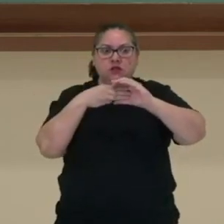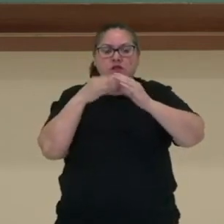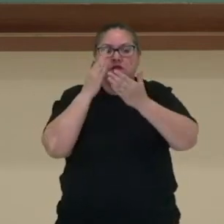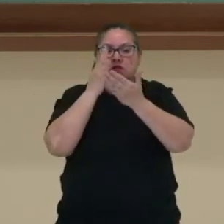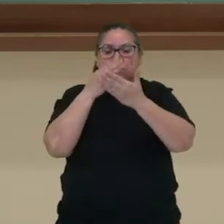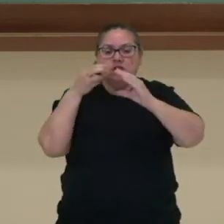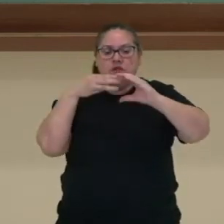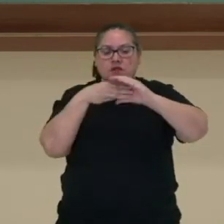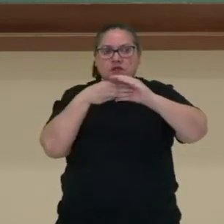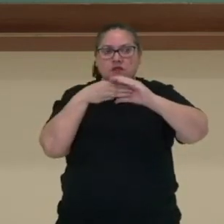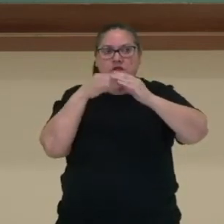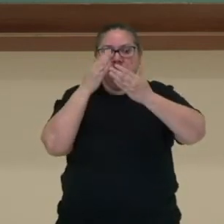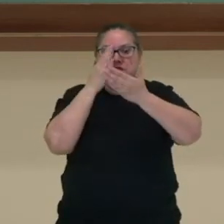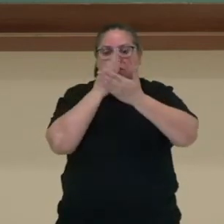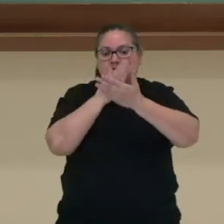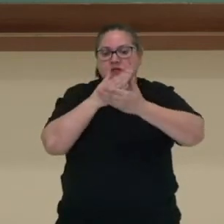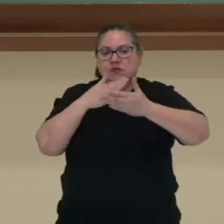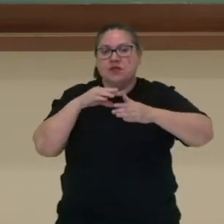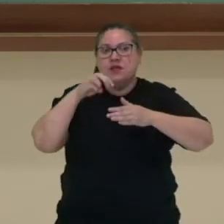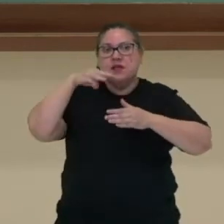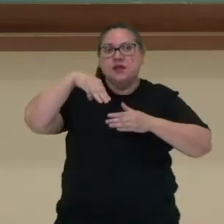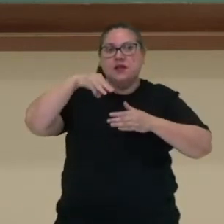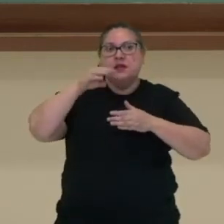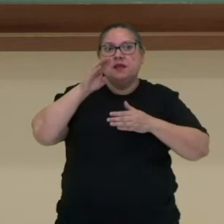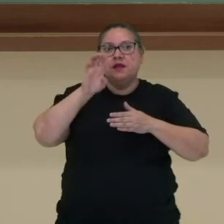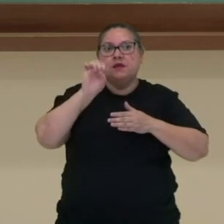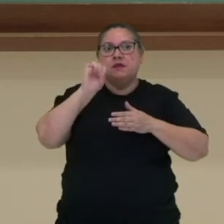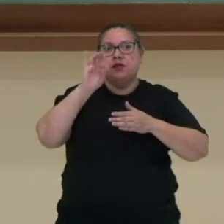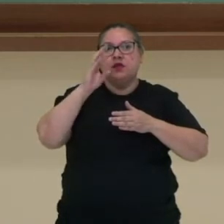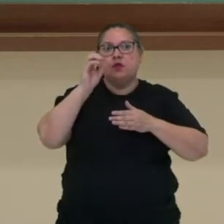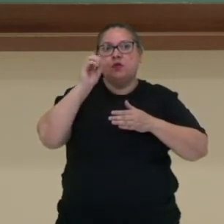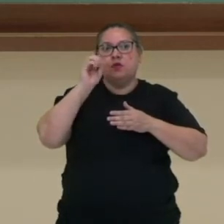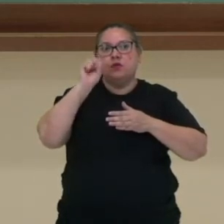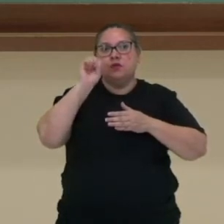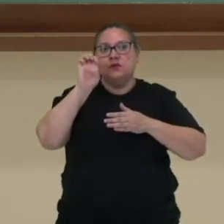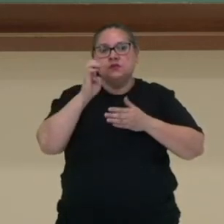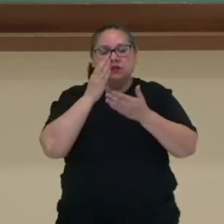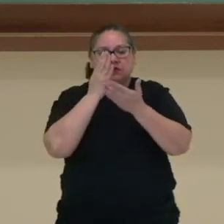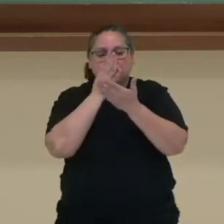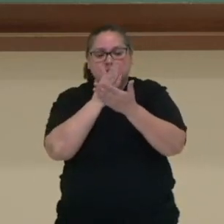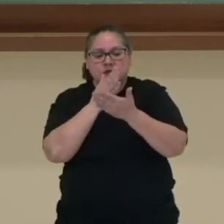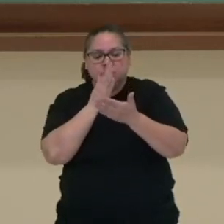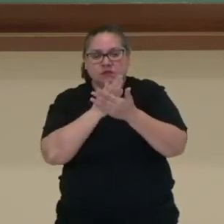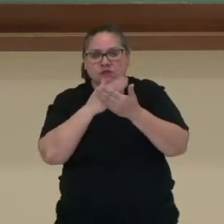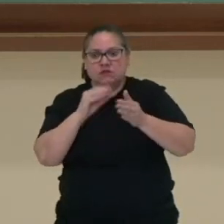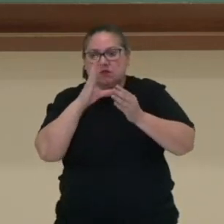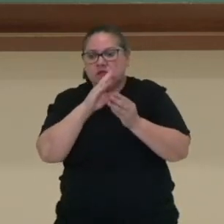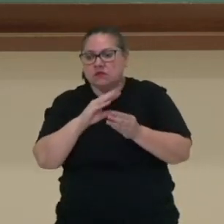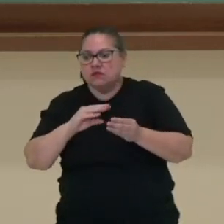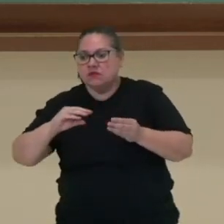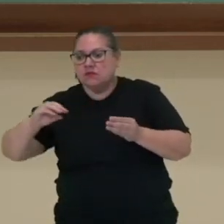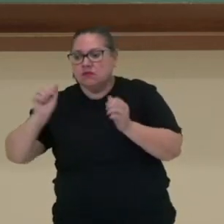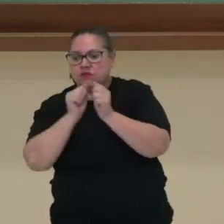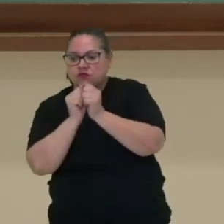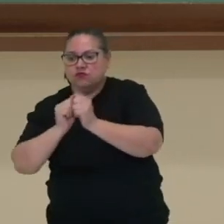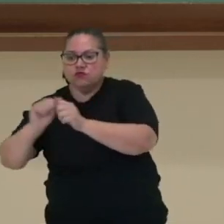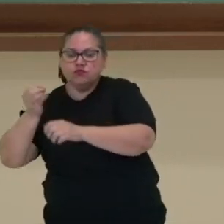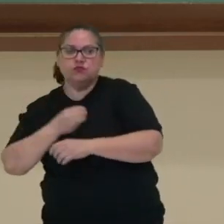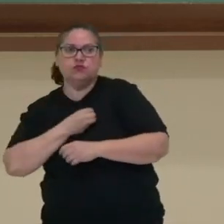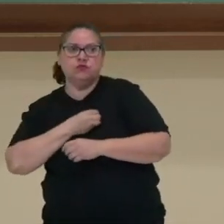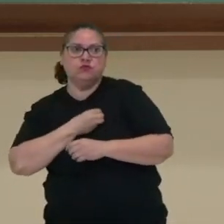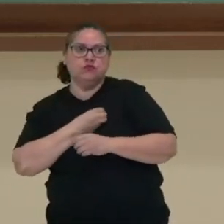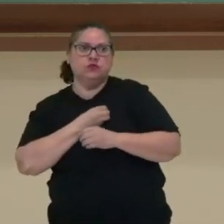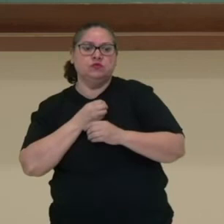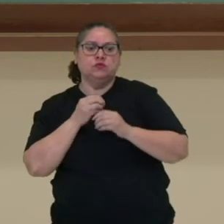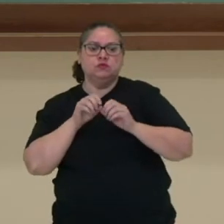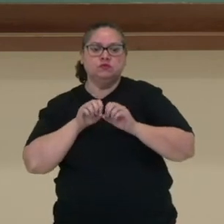célula vai fazer o processo de meiose ou mitose, aí que essa célula vai carregar junto ali com ela esse vírus e